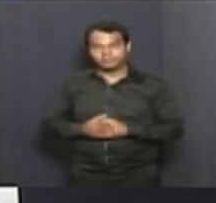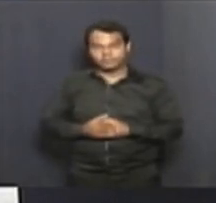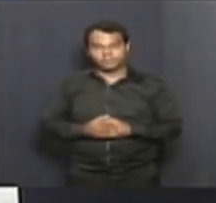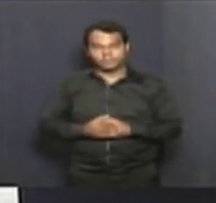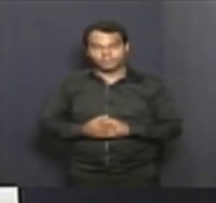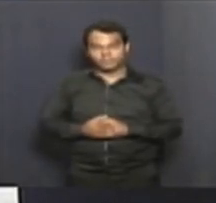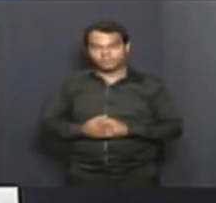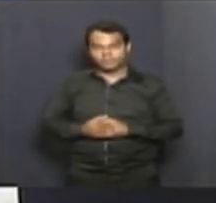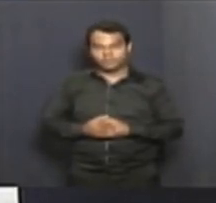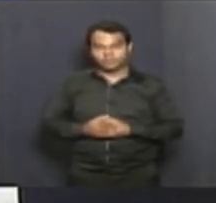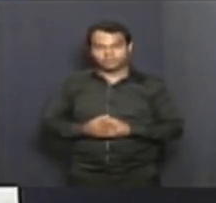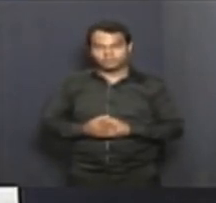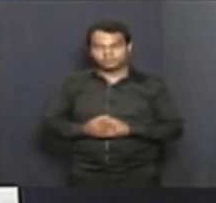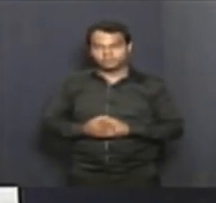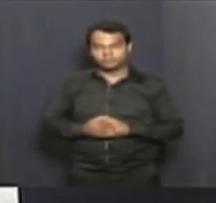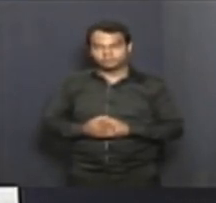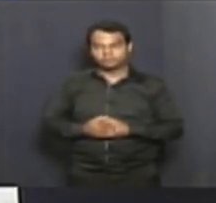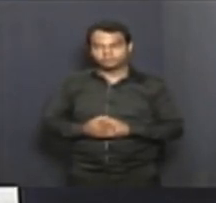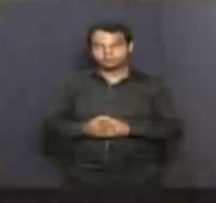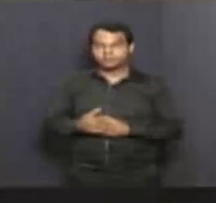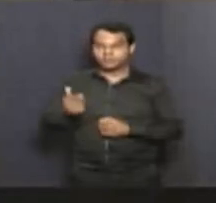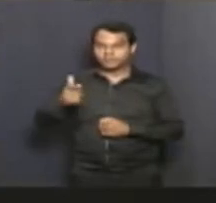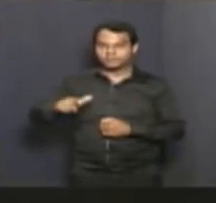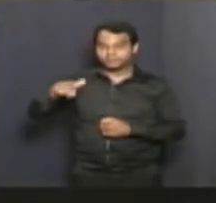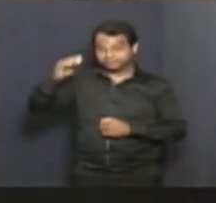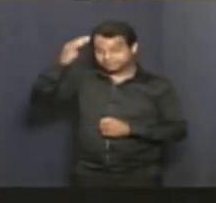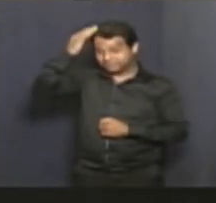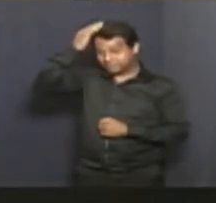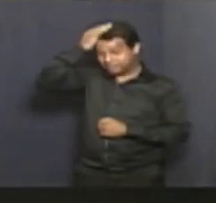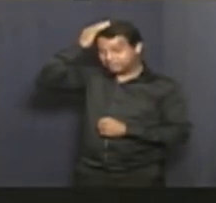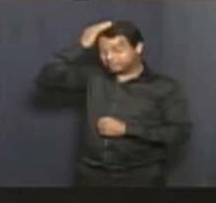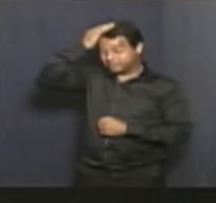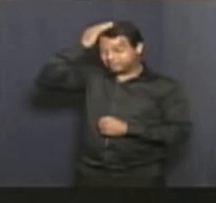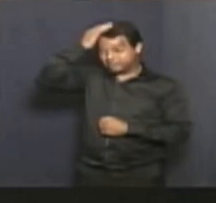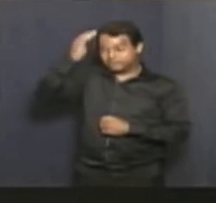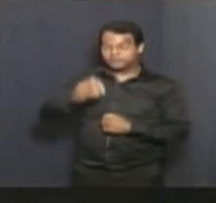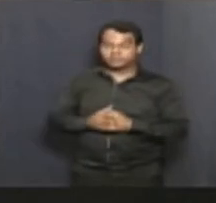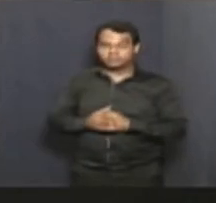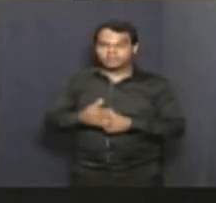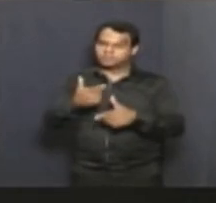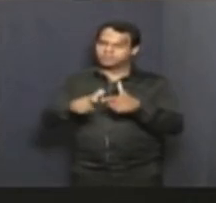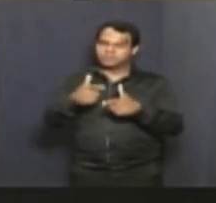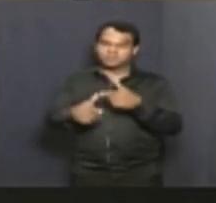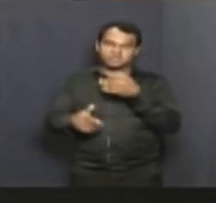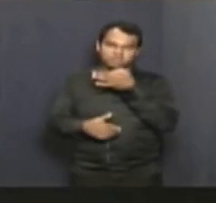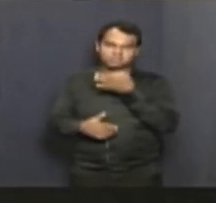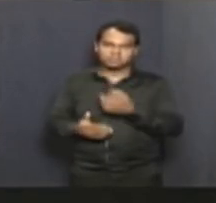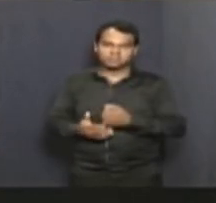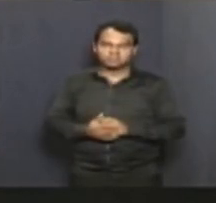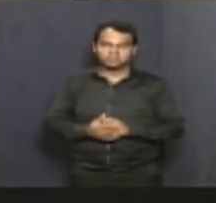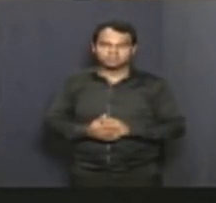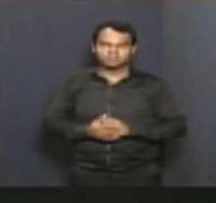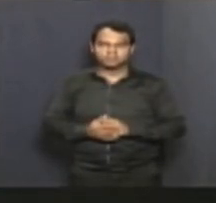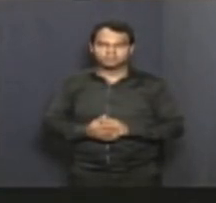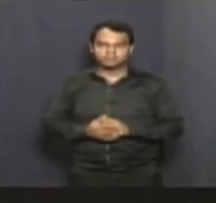mais uma vez o portátil é importante mesmo é o microfone